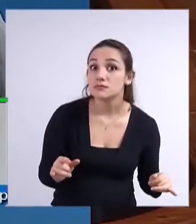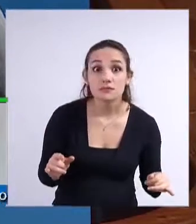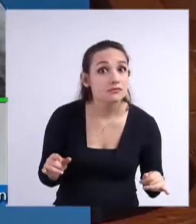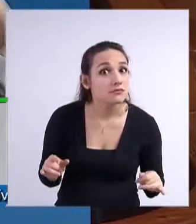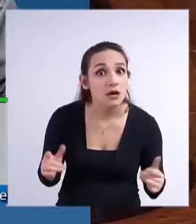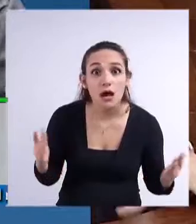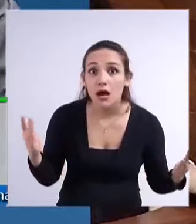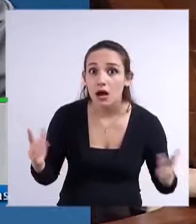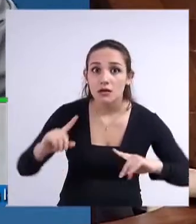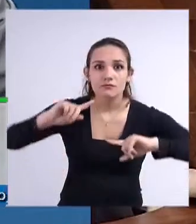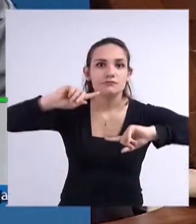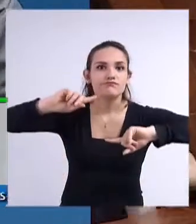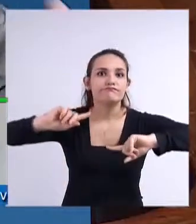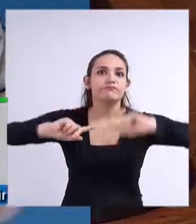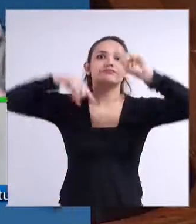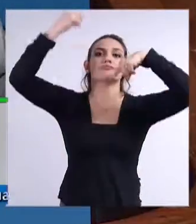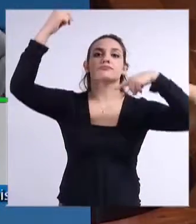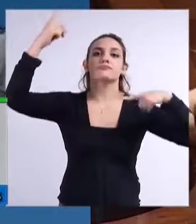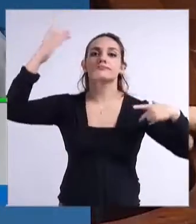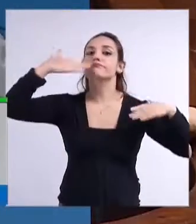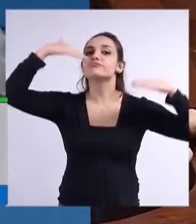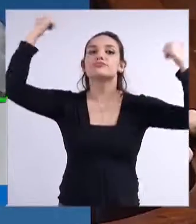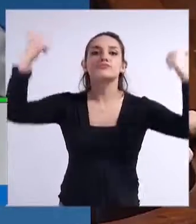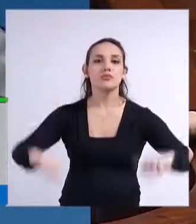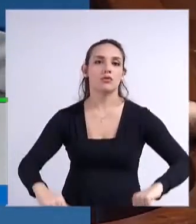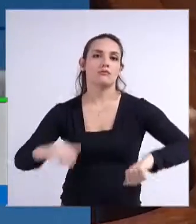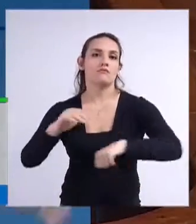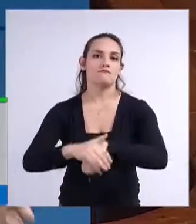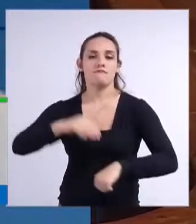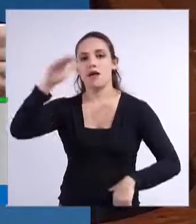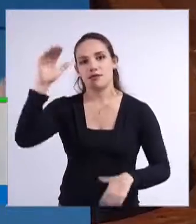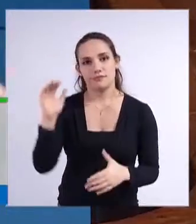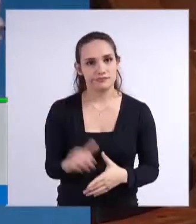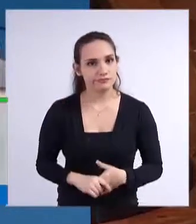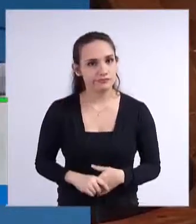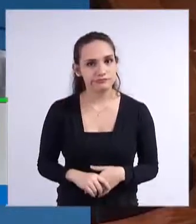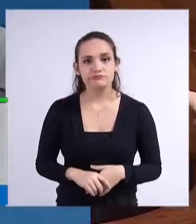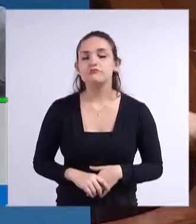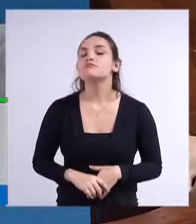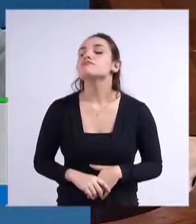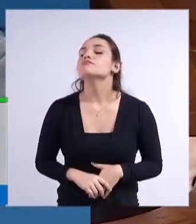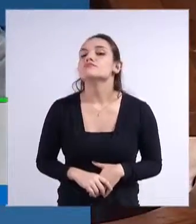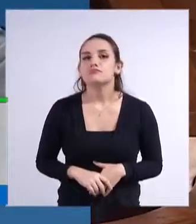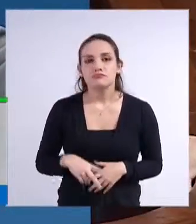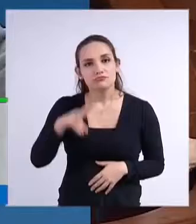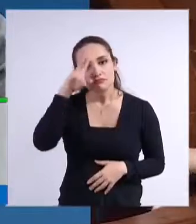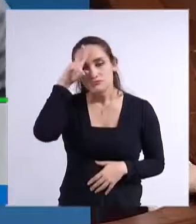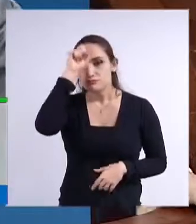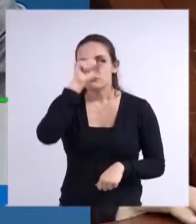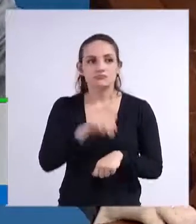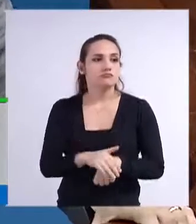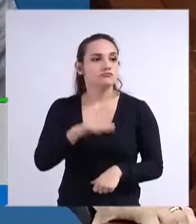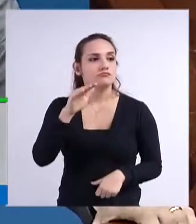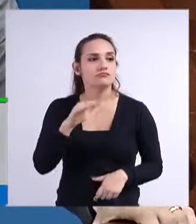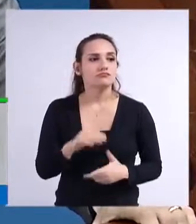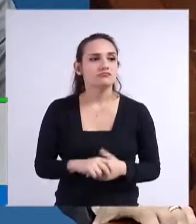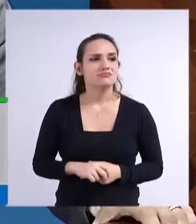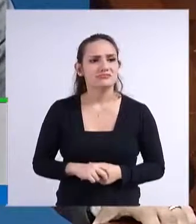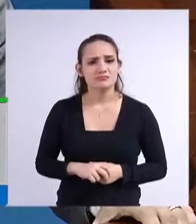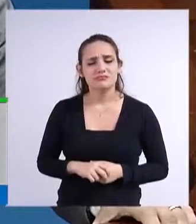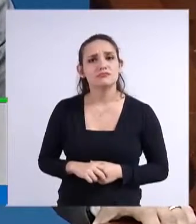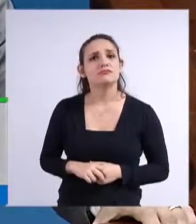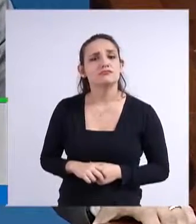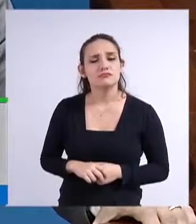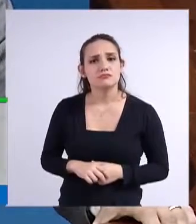em vez disso, ele retorna com muito mais força, com muito mais